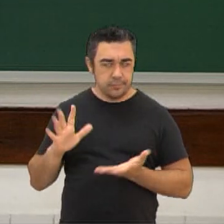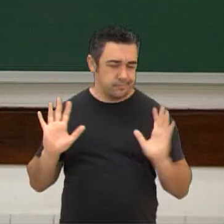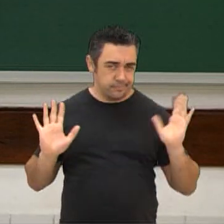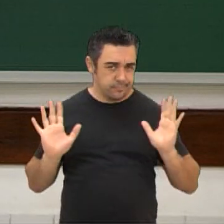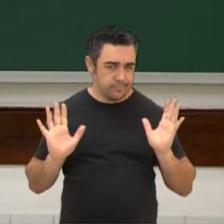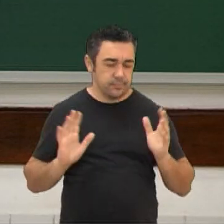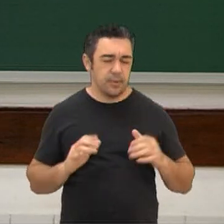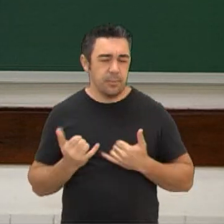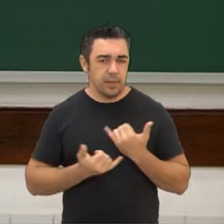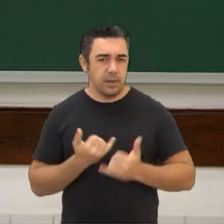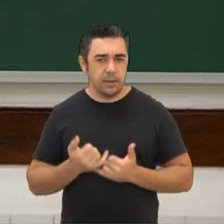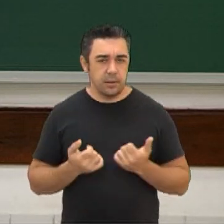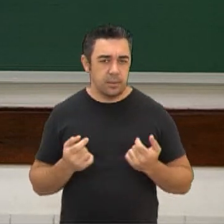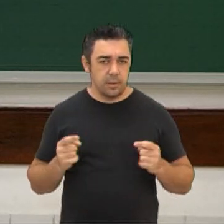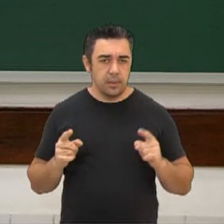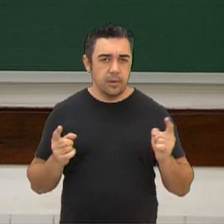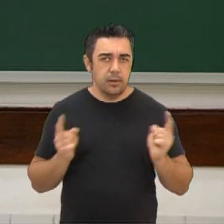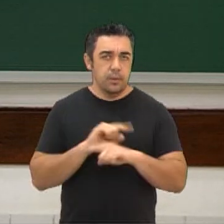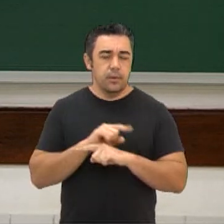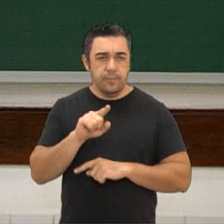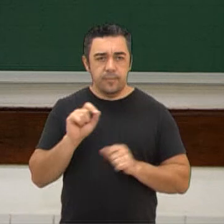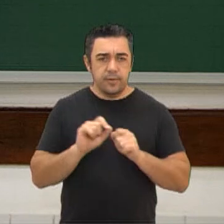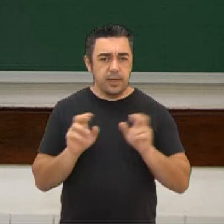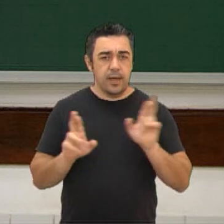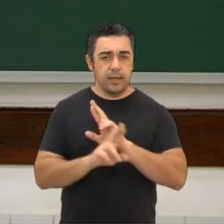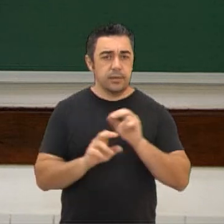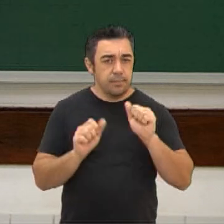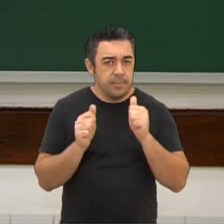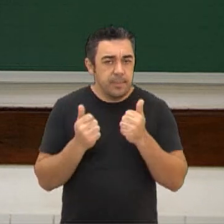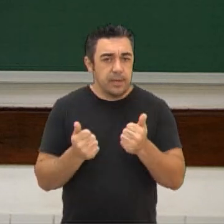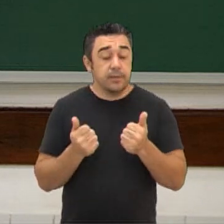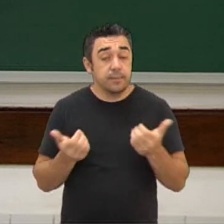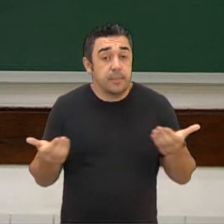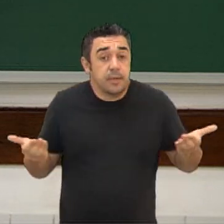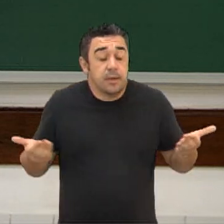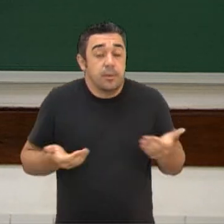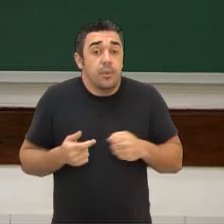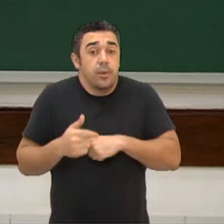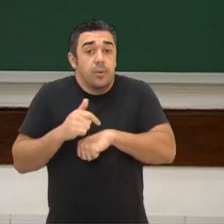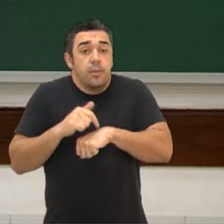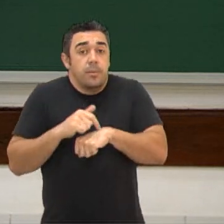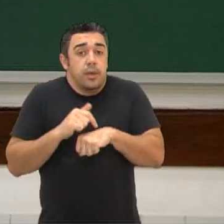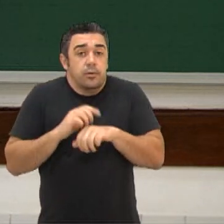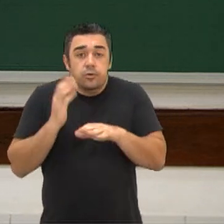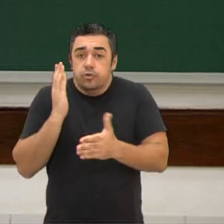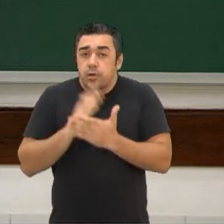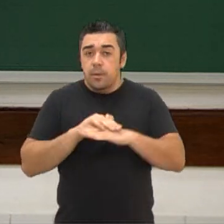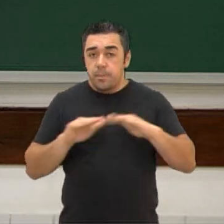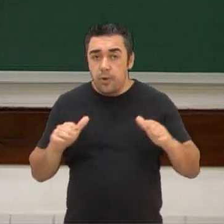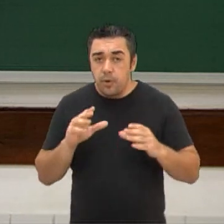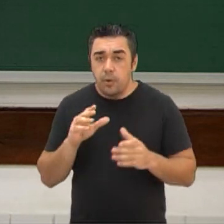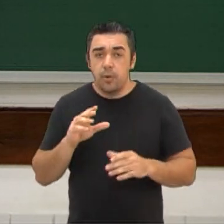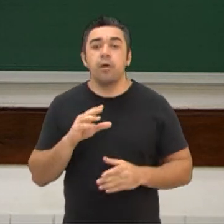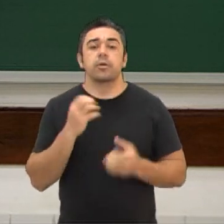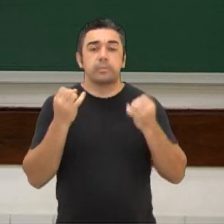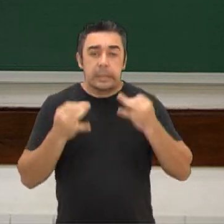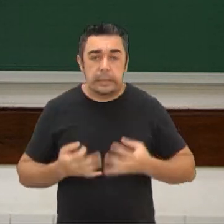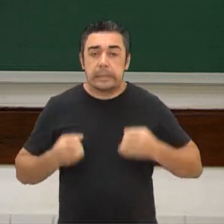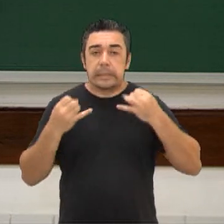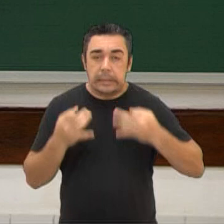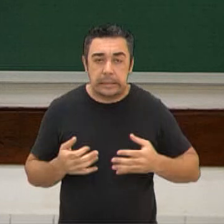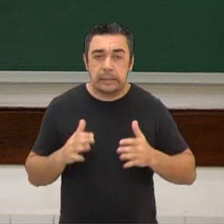assim, tá? Só para tentar fazer com que vocês lembrem qualquer coisa, beleza? Mas agora chega de brincar, chega de falar, chega de